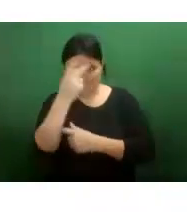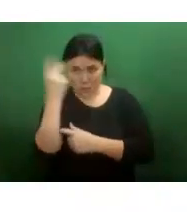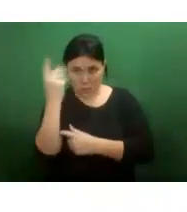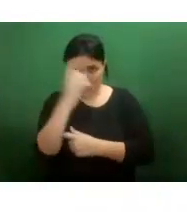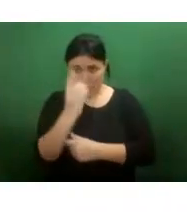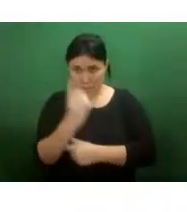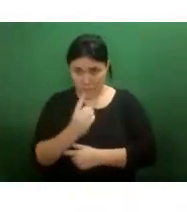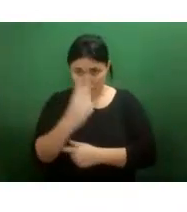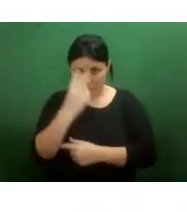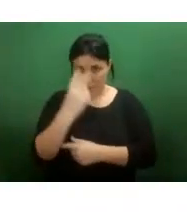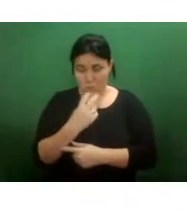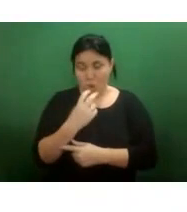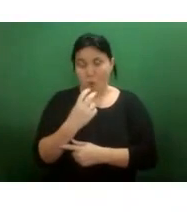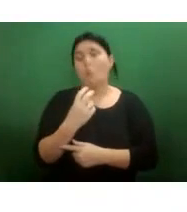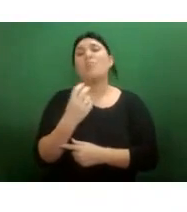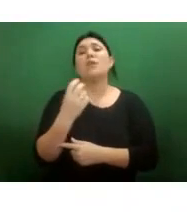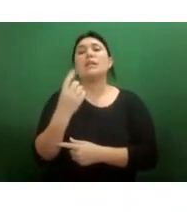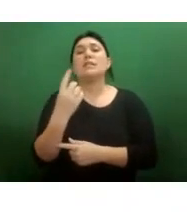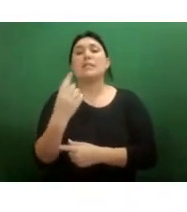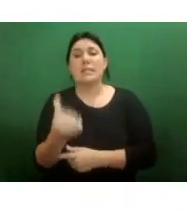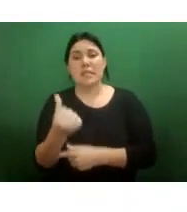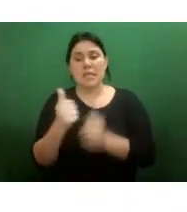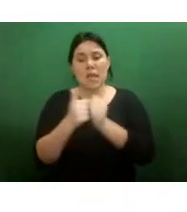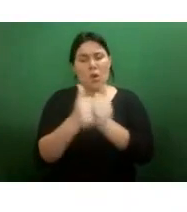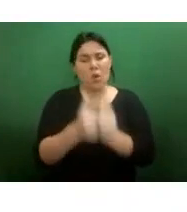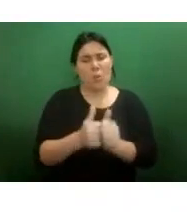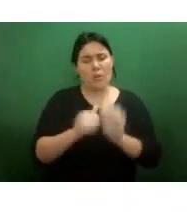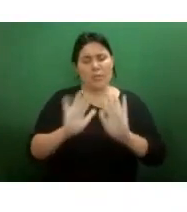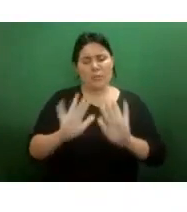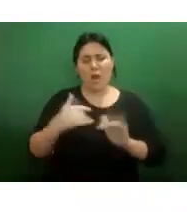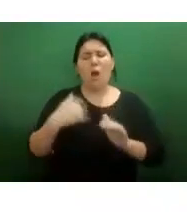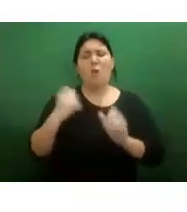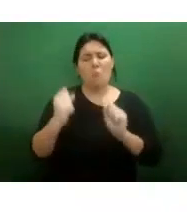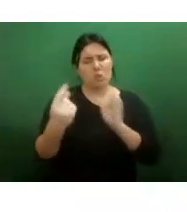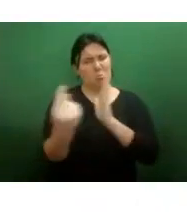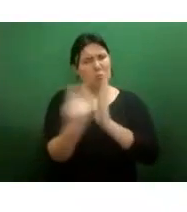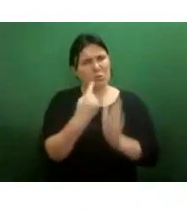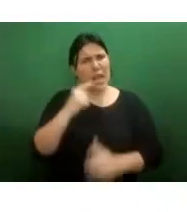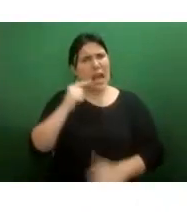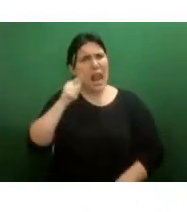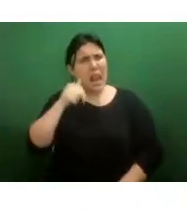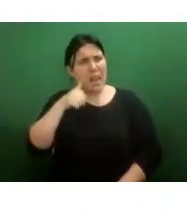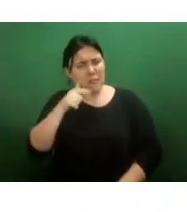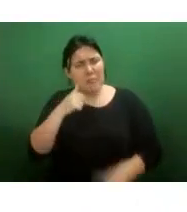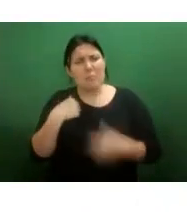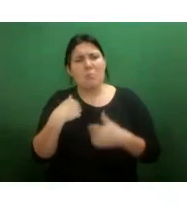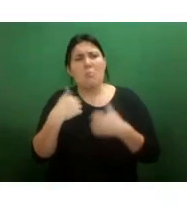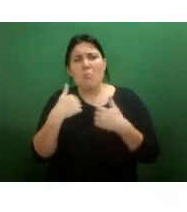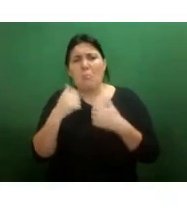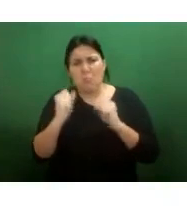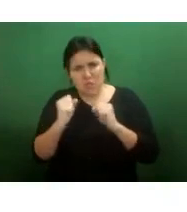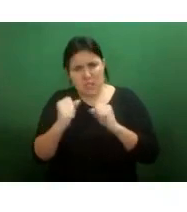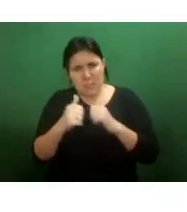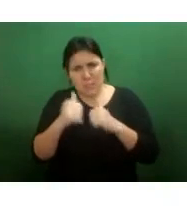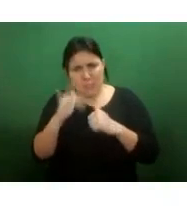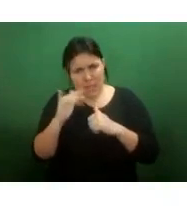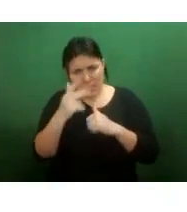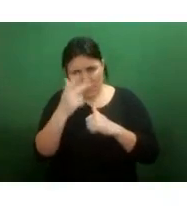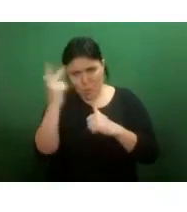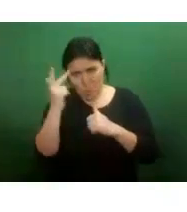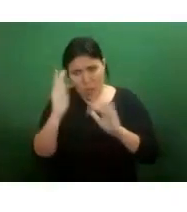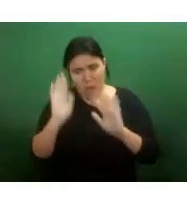acompanhantes. Vocês podem me perguntar, Lívia, mas não podia ser mais pessoas? Sim, mas isso não é